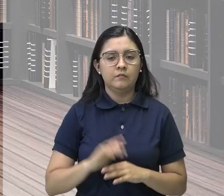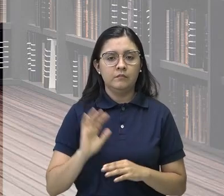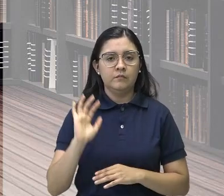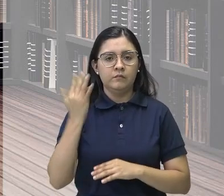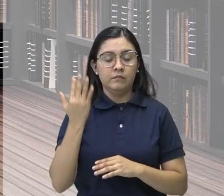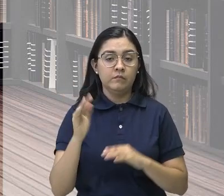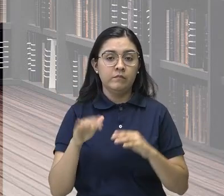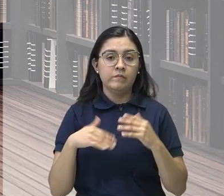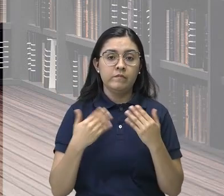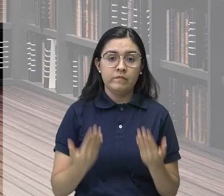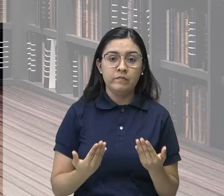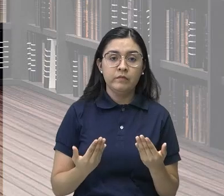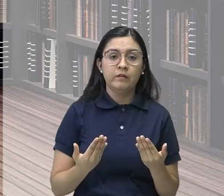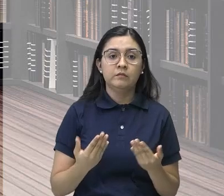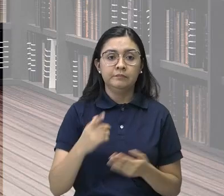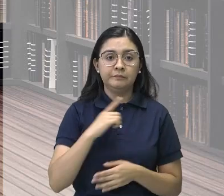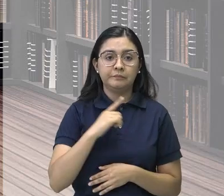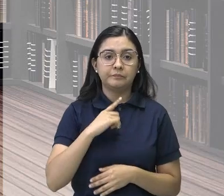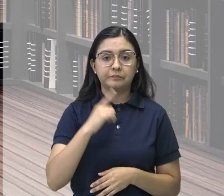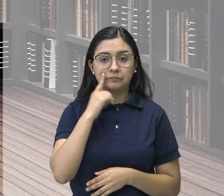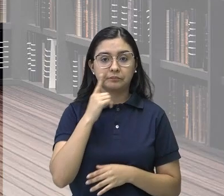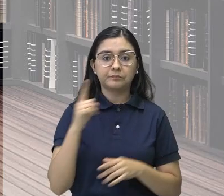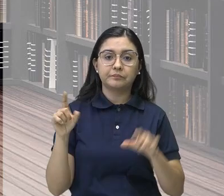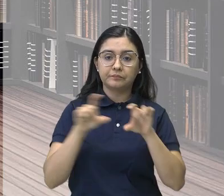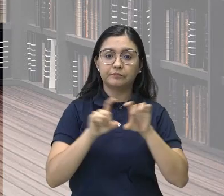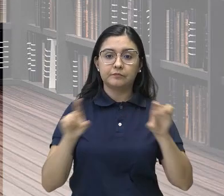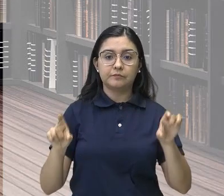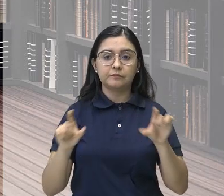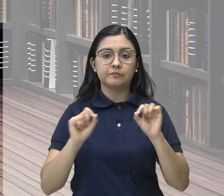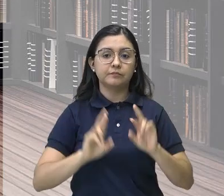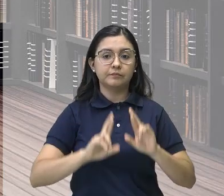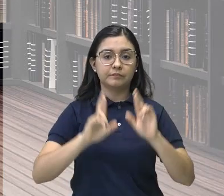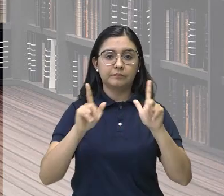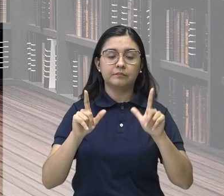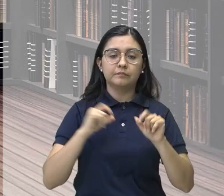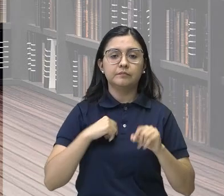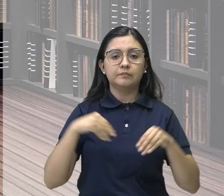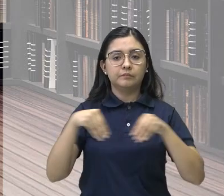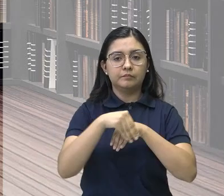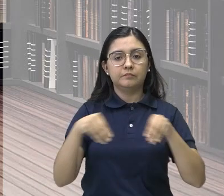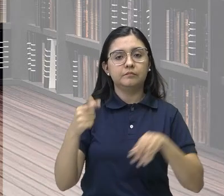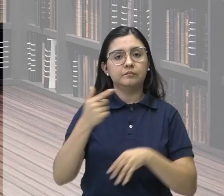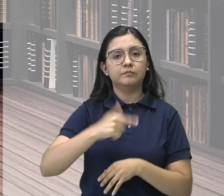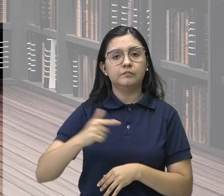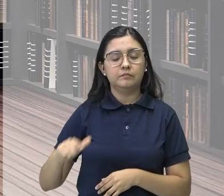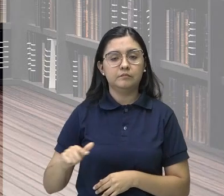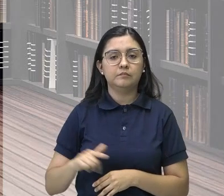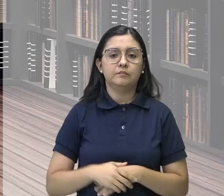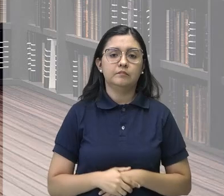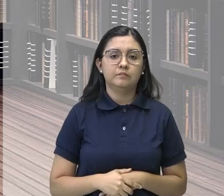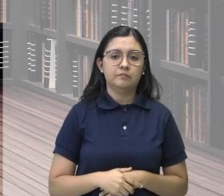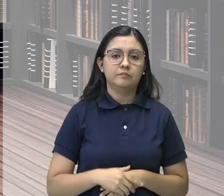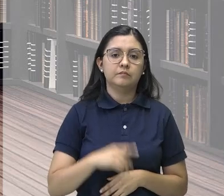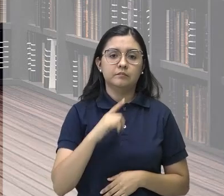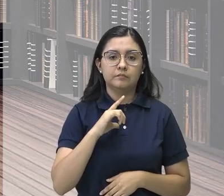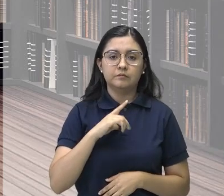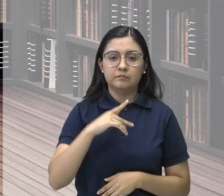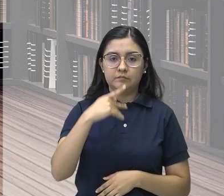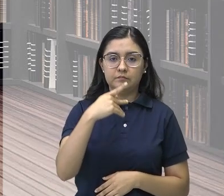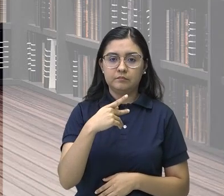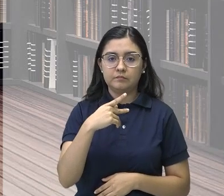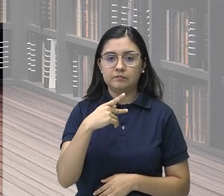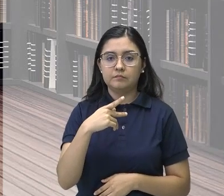acontece. Então, temos uma fórmula diferente para a nossa permutação com repetição, onde a nossa permutação